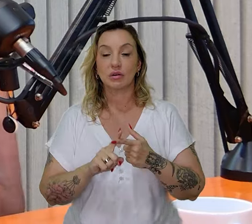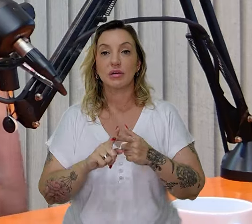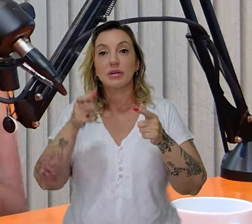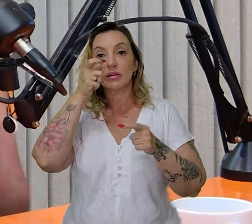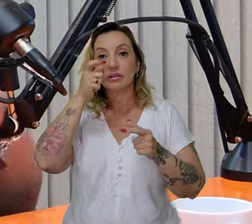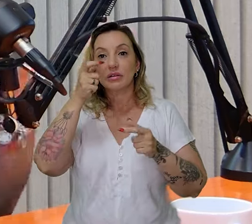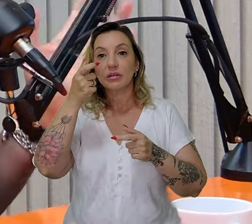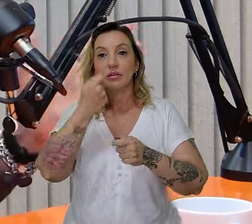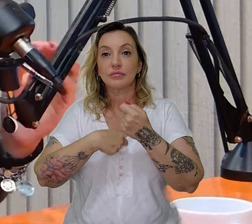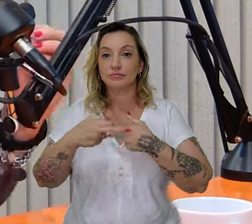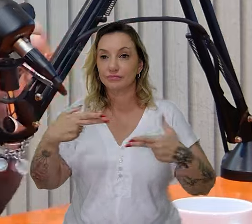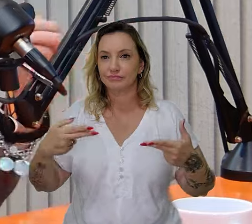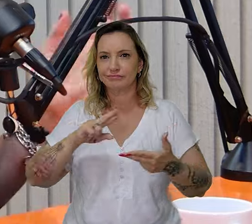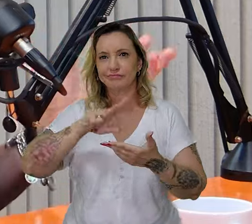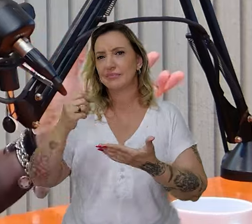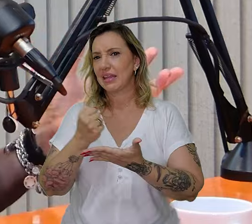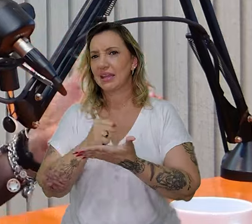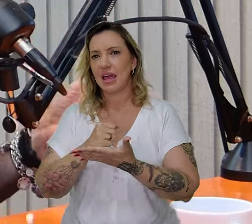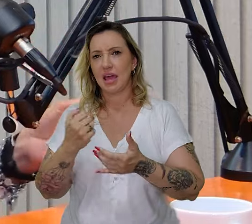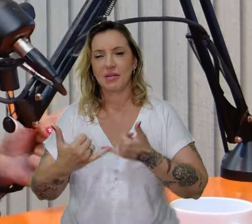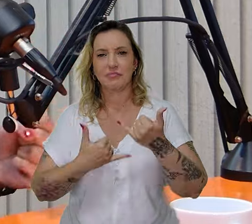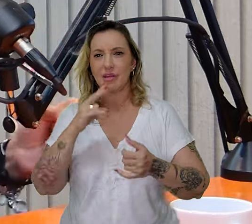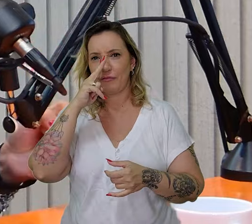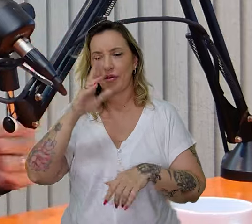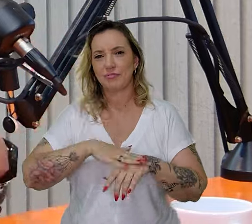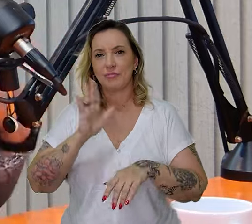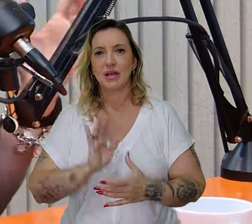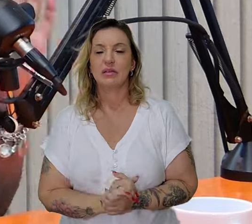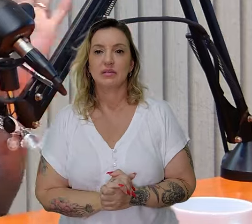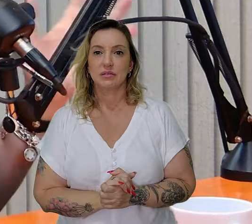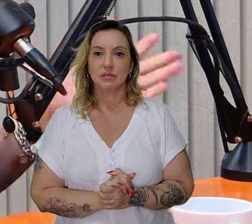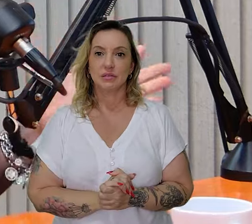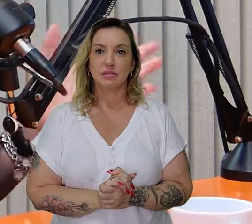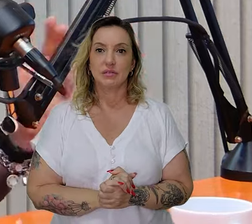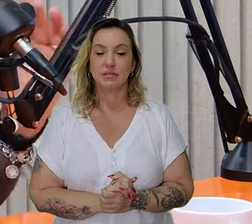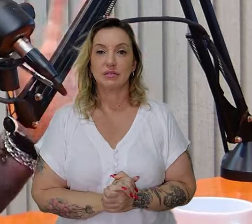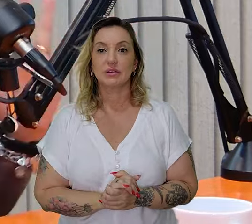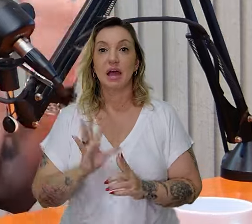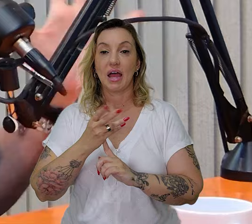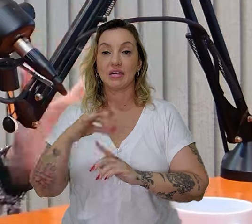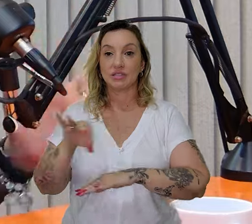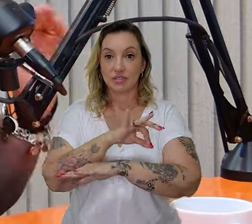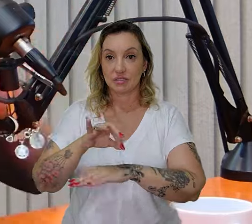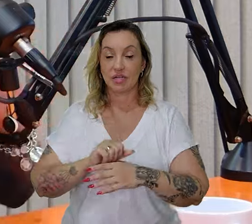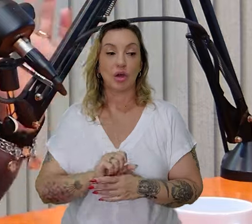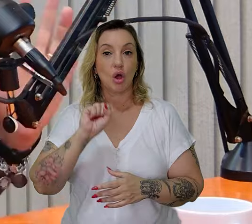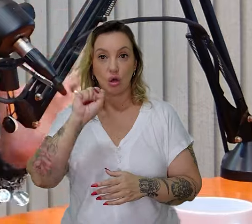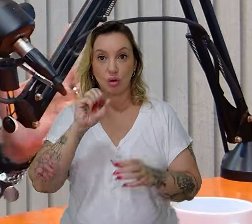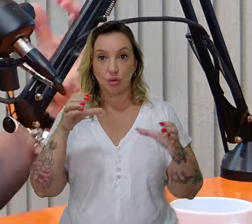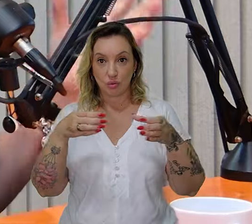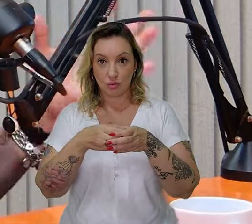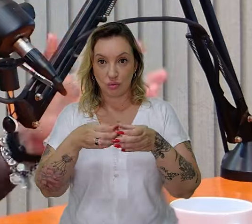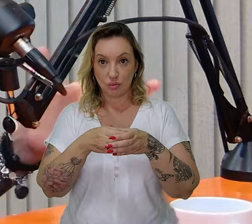Entertainment Business São o área de games é uma das mais fortes nossas art design Então são oito a gente chama